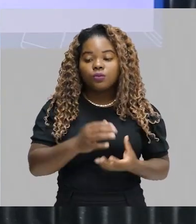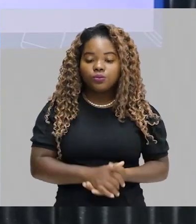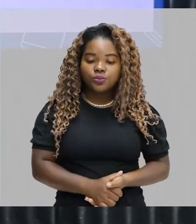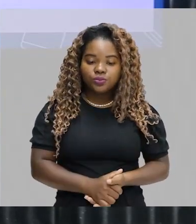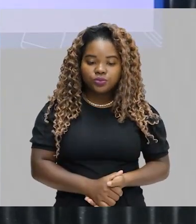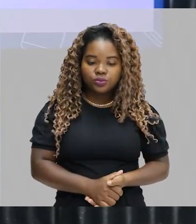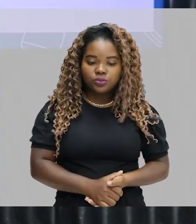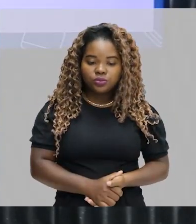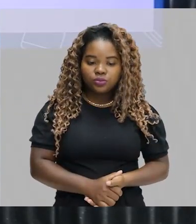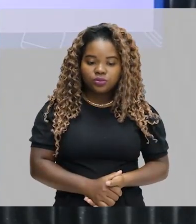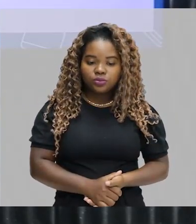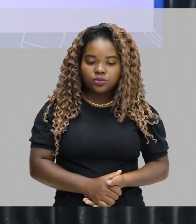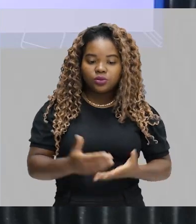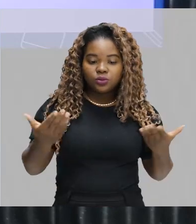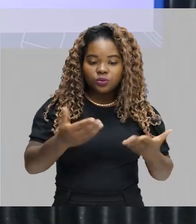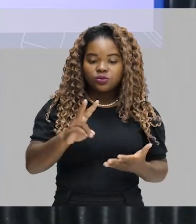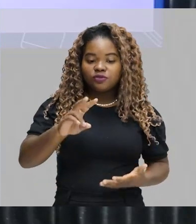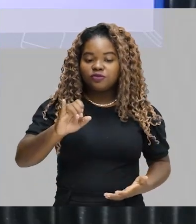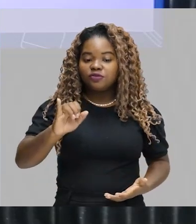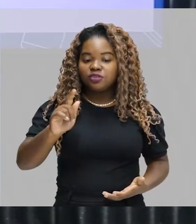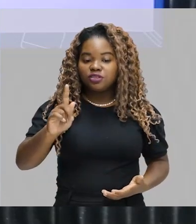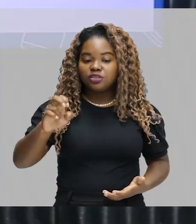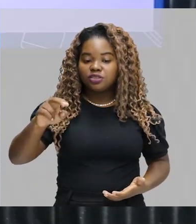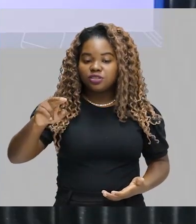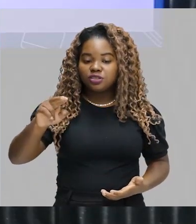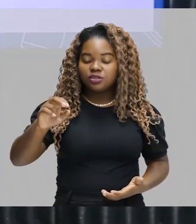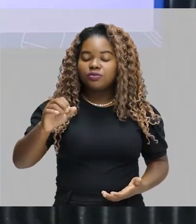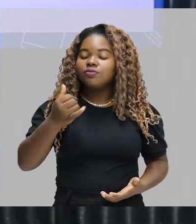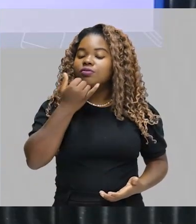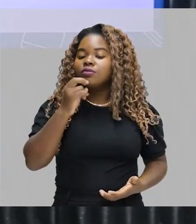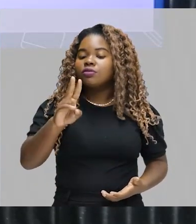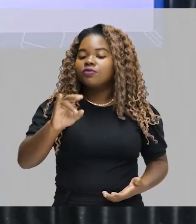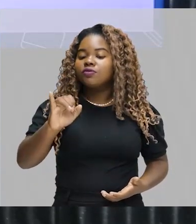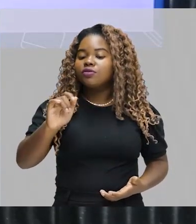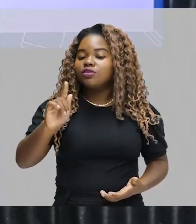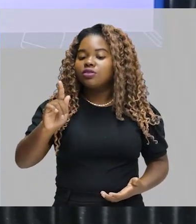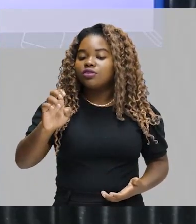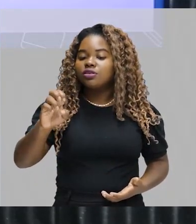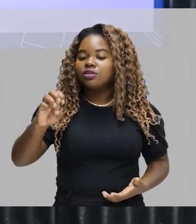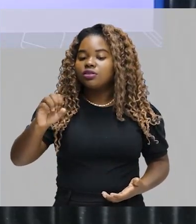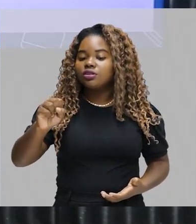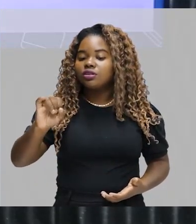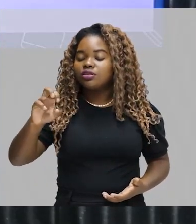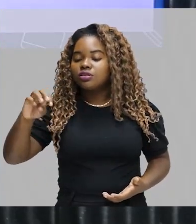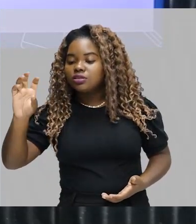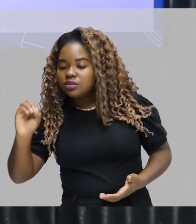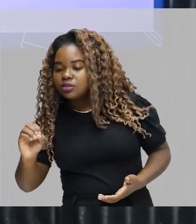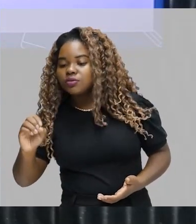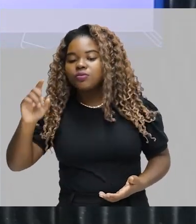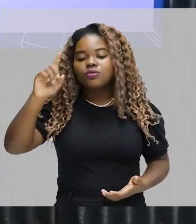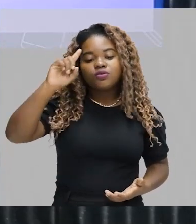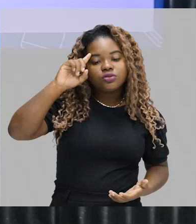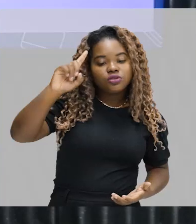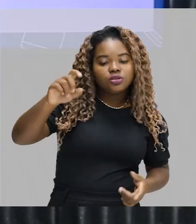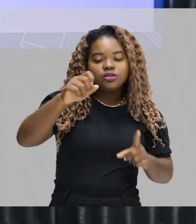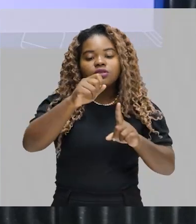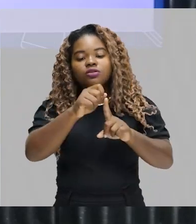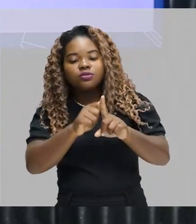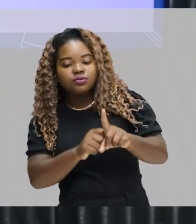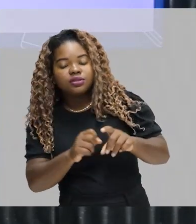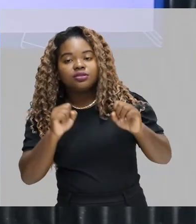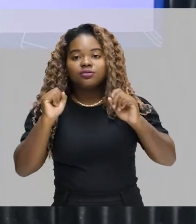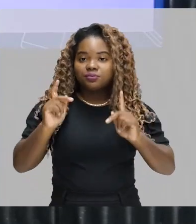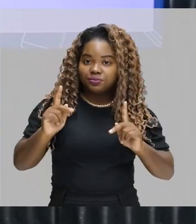se diz hoje é o 22º dia do mês tal. Então, observa-se que na língua inglesa, para falar